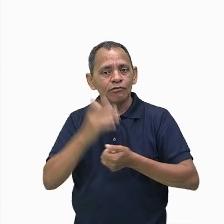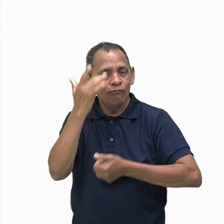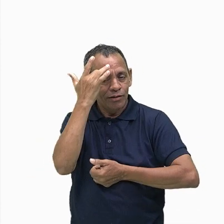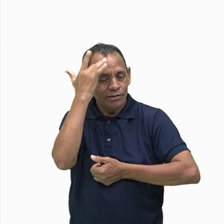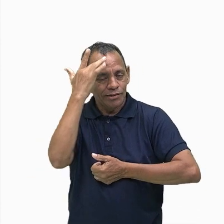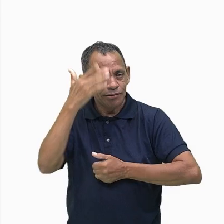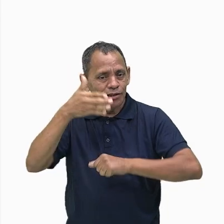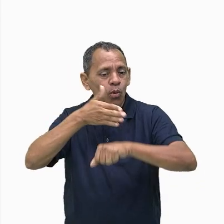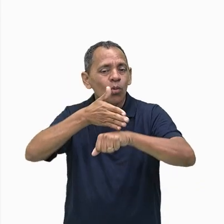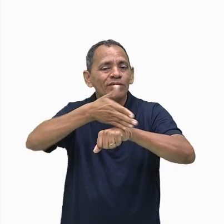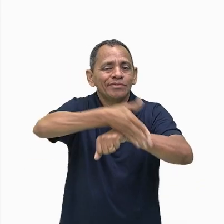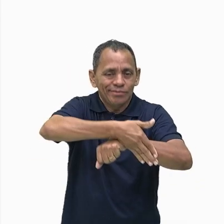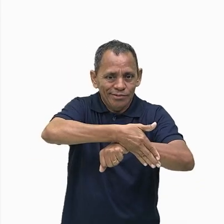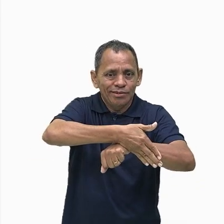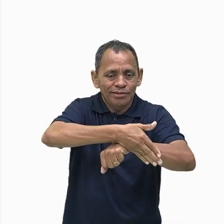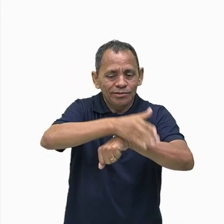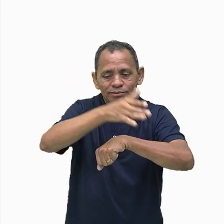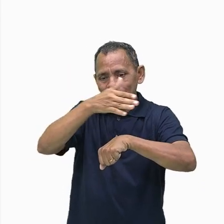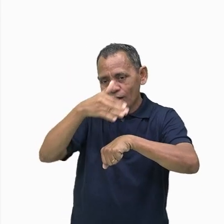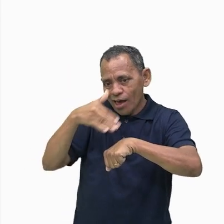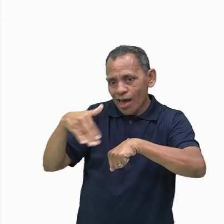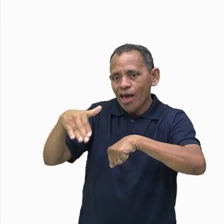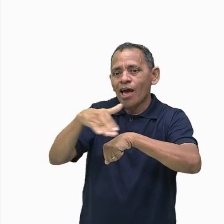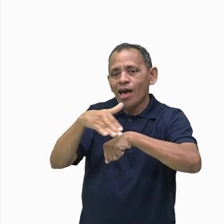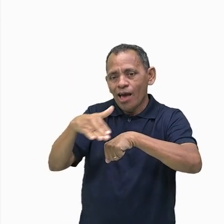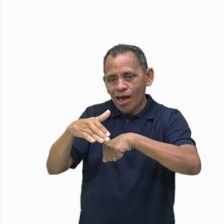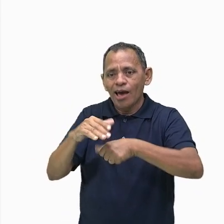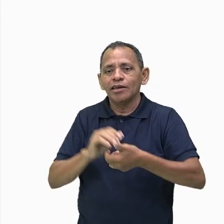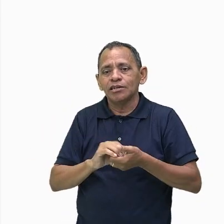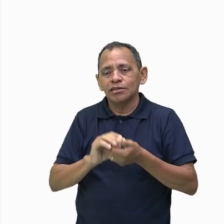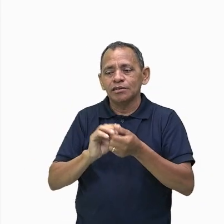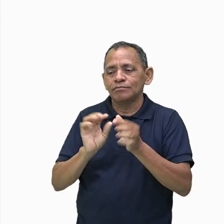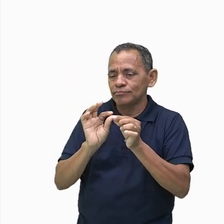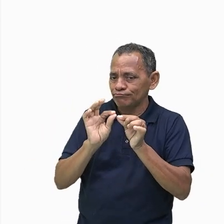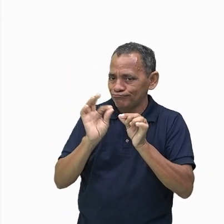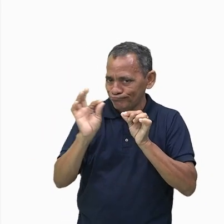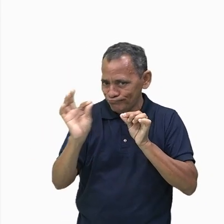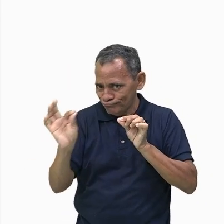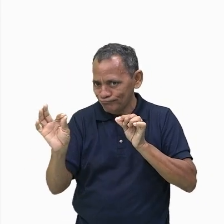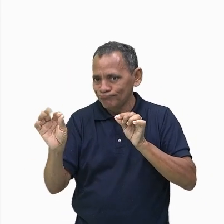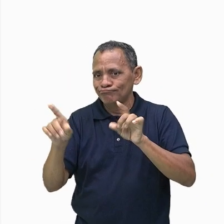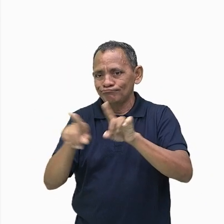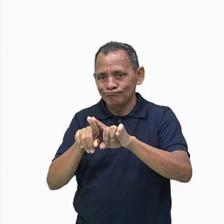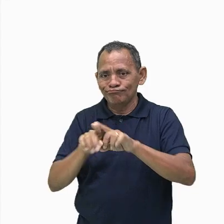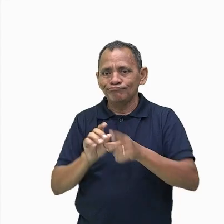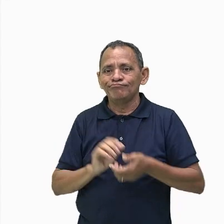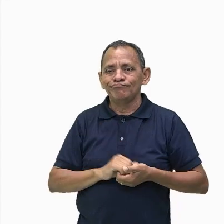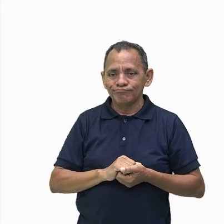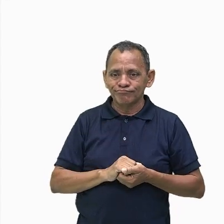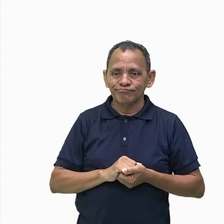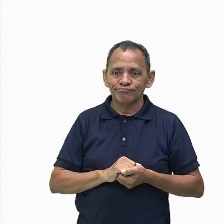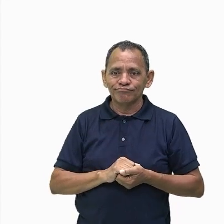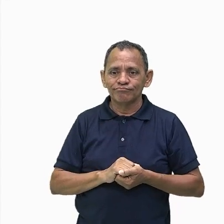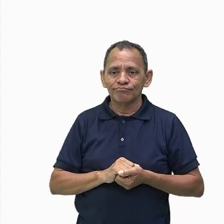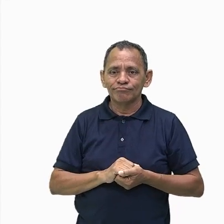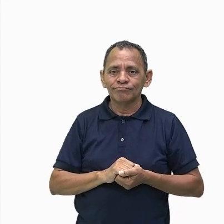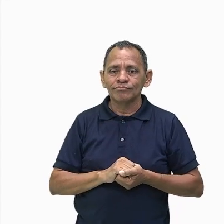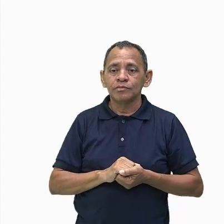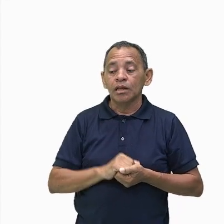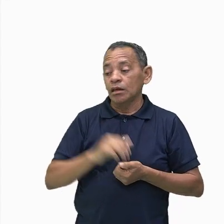acesso, ok? A áreas remotas, a áreas mais distantes, né? Ou até mesmo